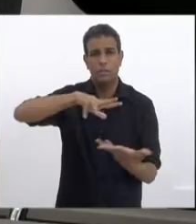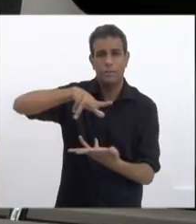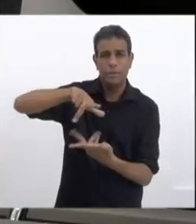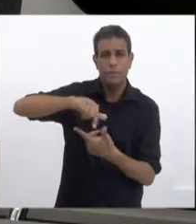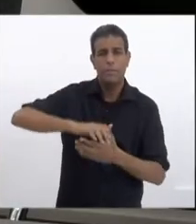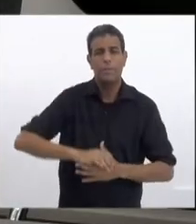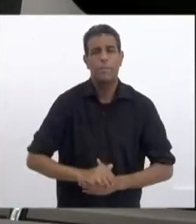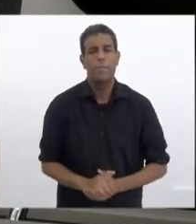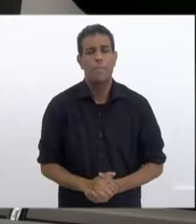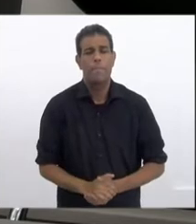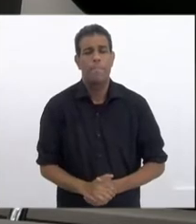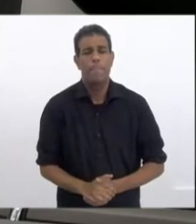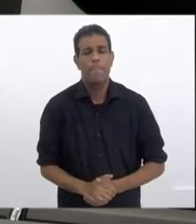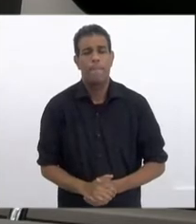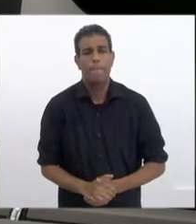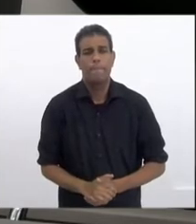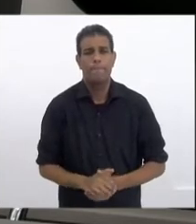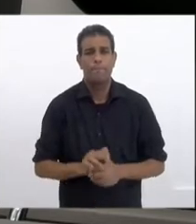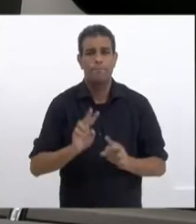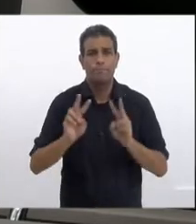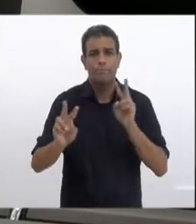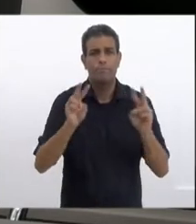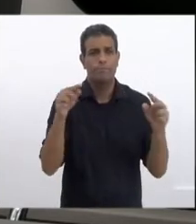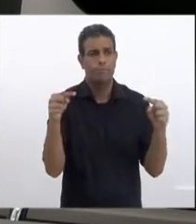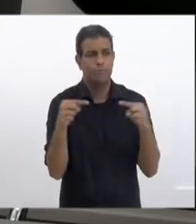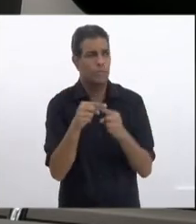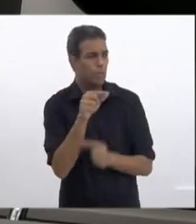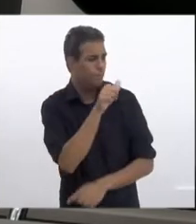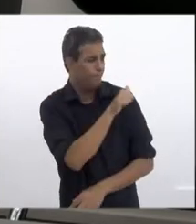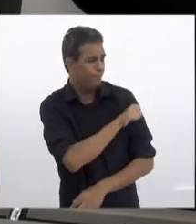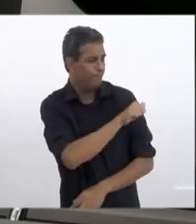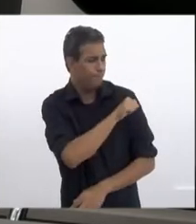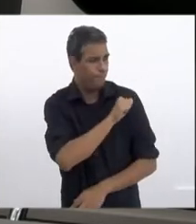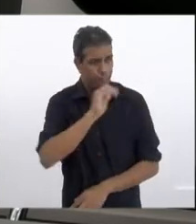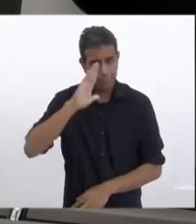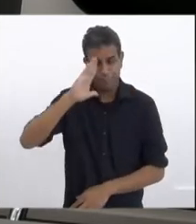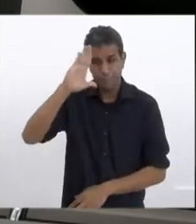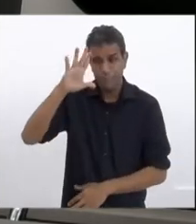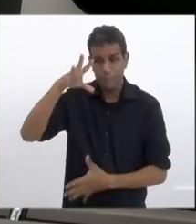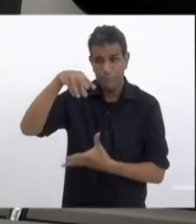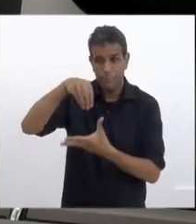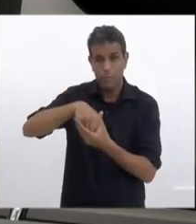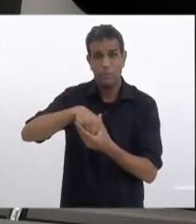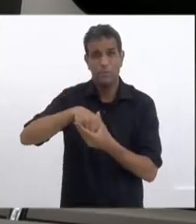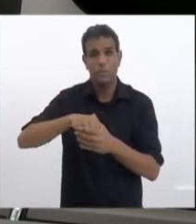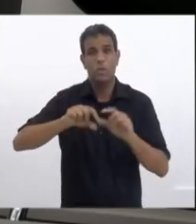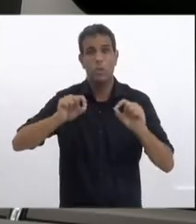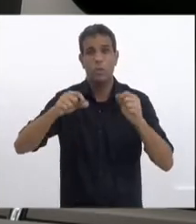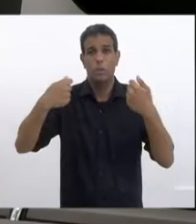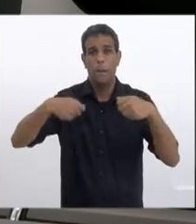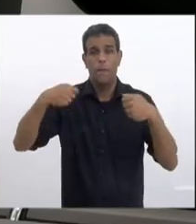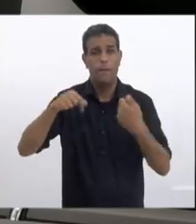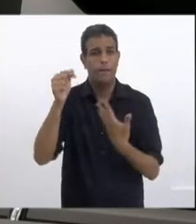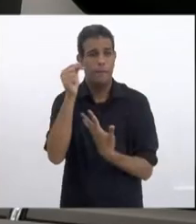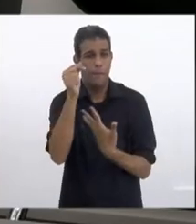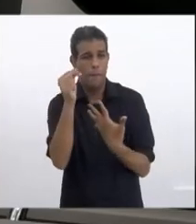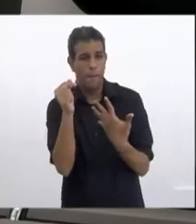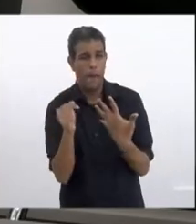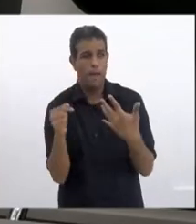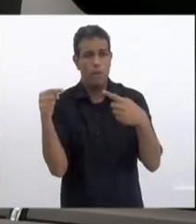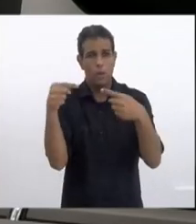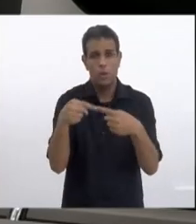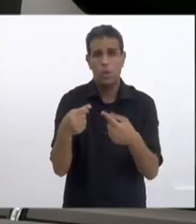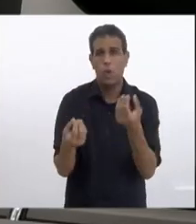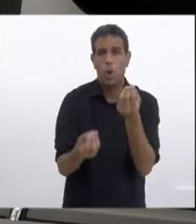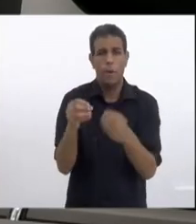internacionalmente, e eu diria que, assim, no Rio de Janeiro, é fundamental a gente poder ampliar muito as unidades de acolhimento dos CAPS AD3,